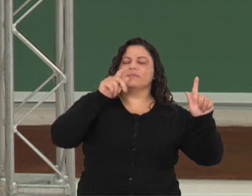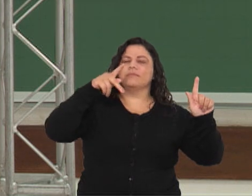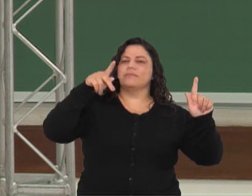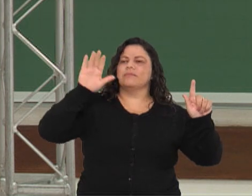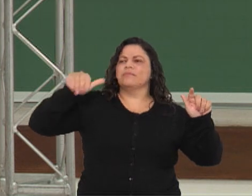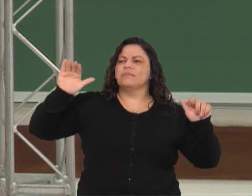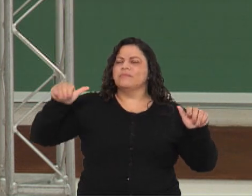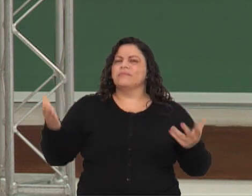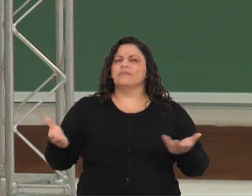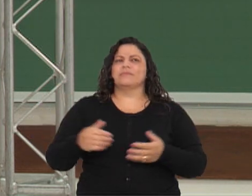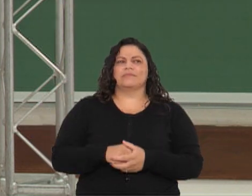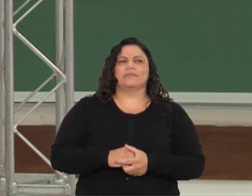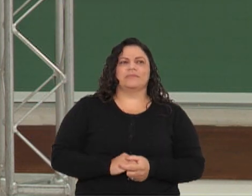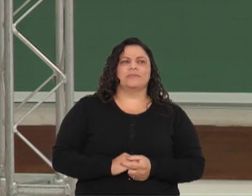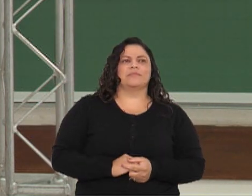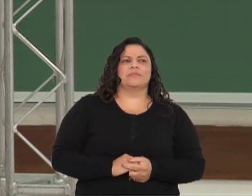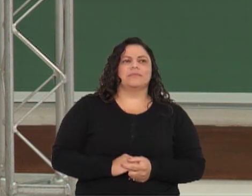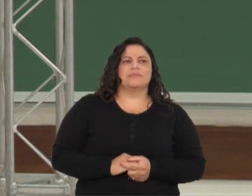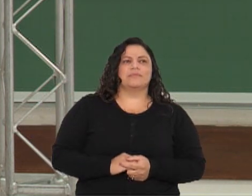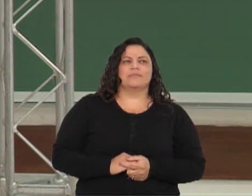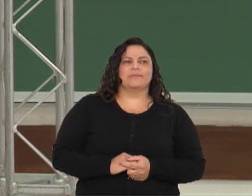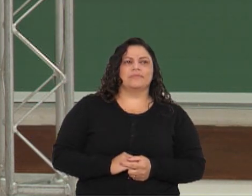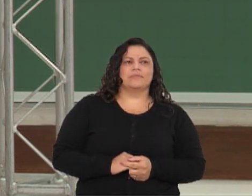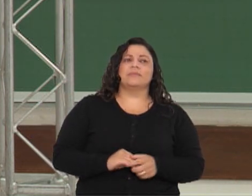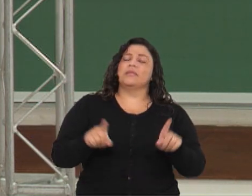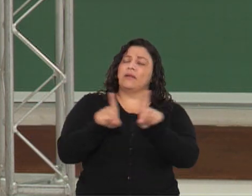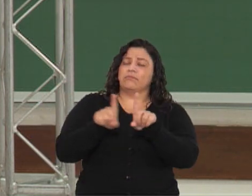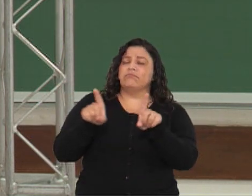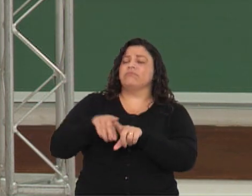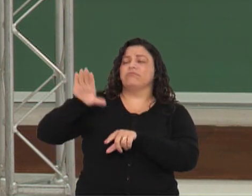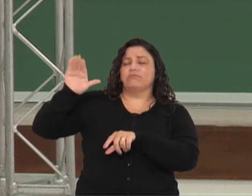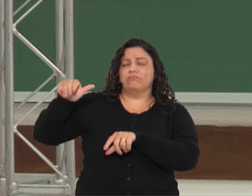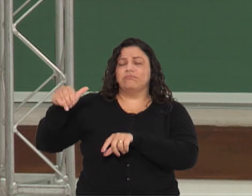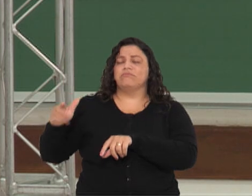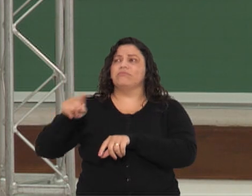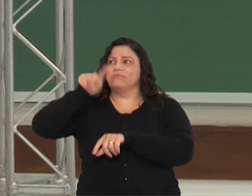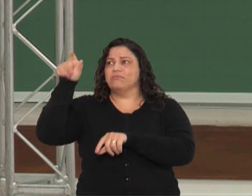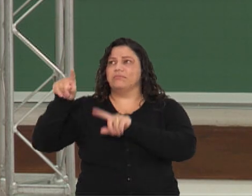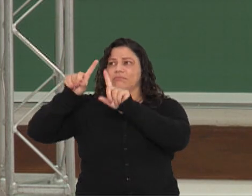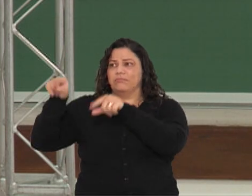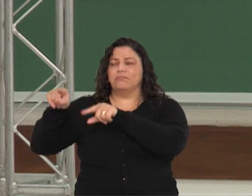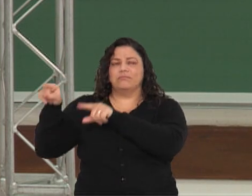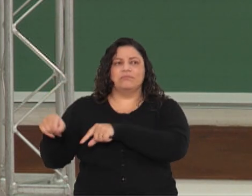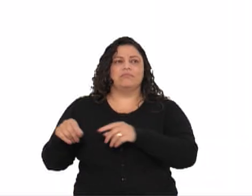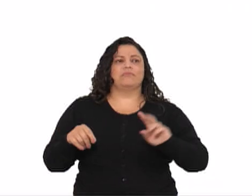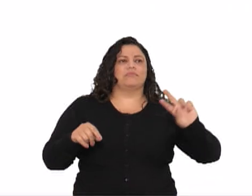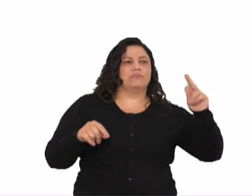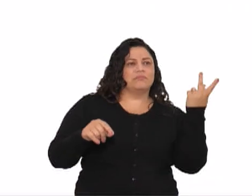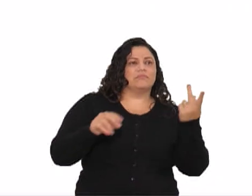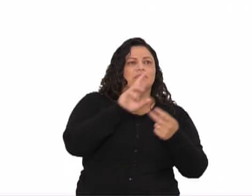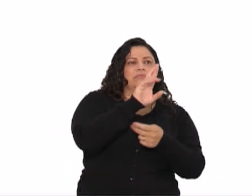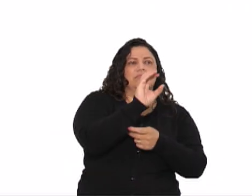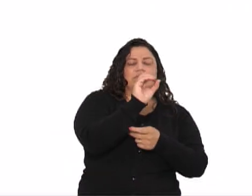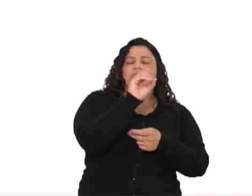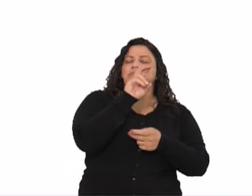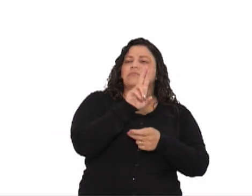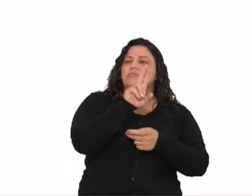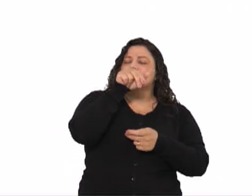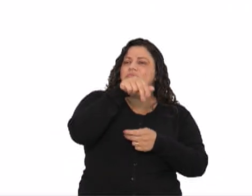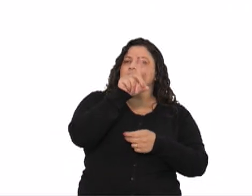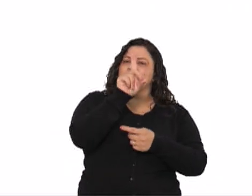desse tamanho, que é um tamanho elevado, um tamanho grande. A letra B, ring up, que é tocar, que é ligar, ela é sinônimo